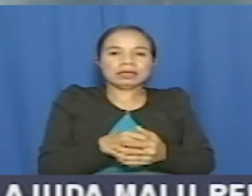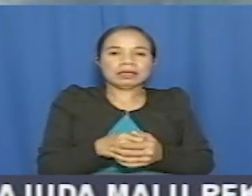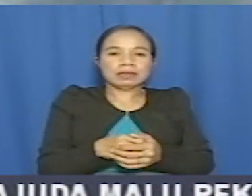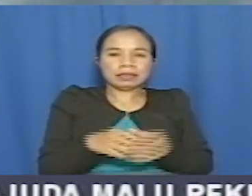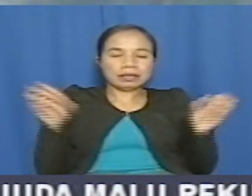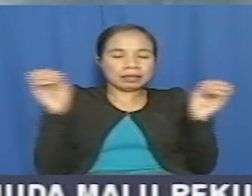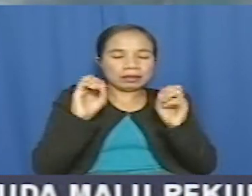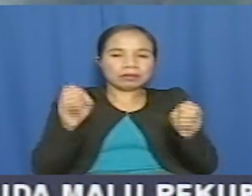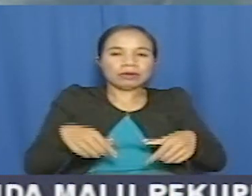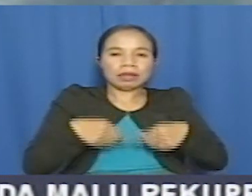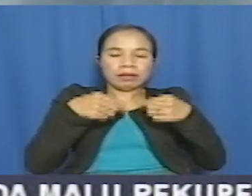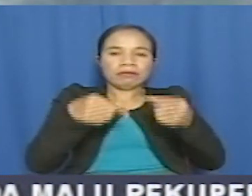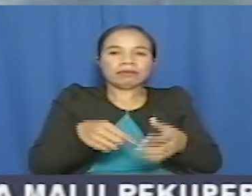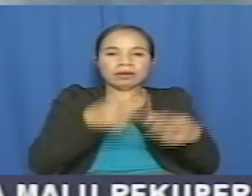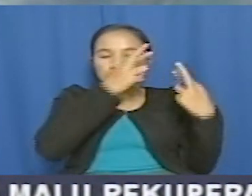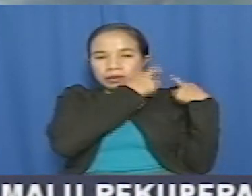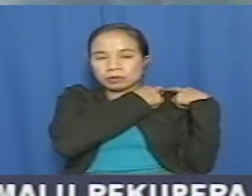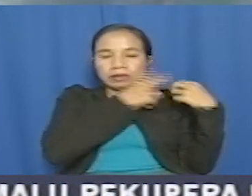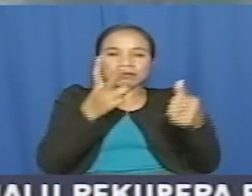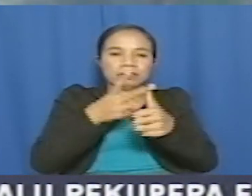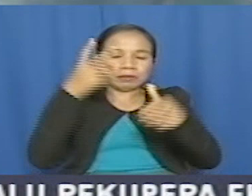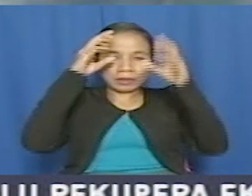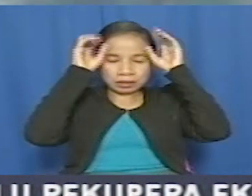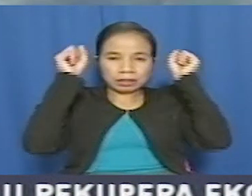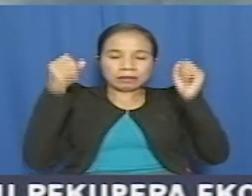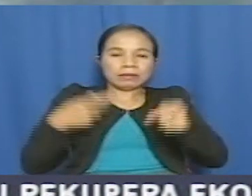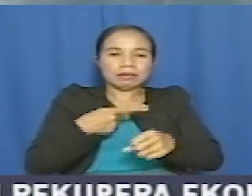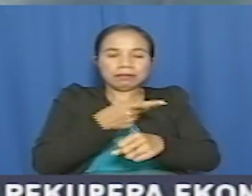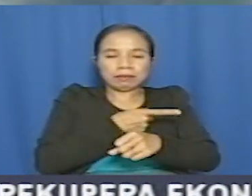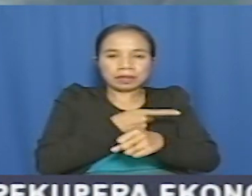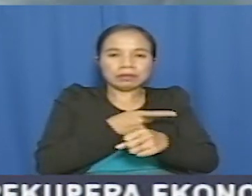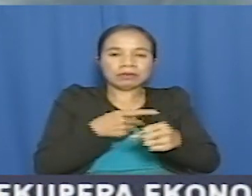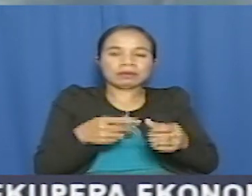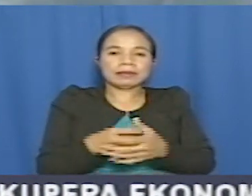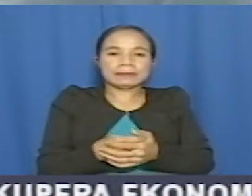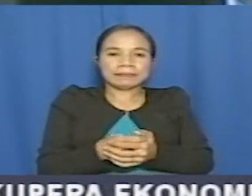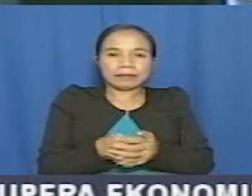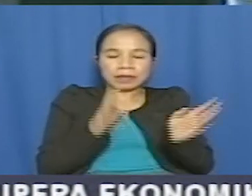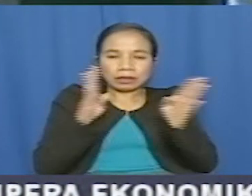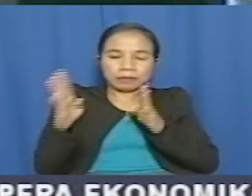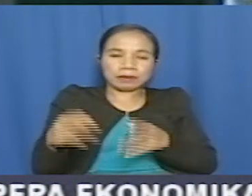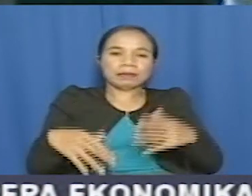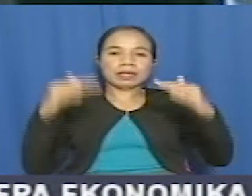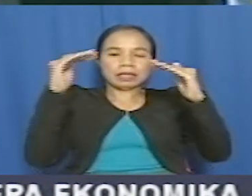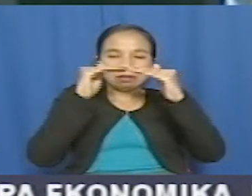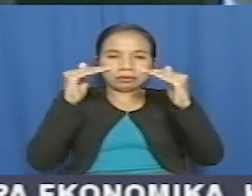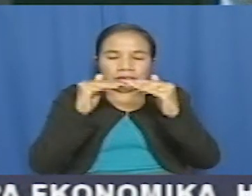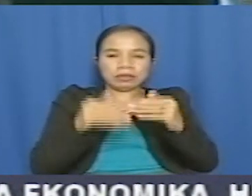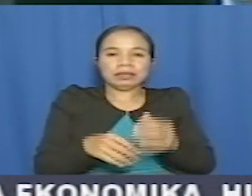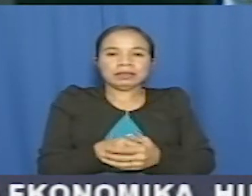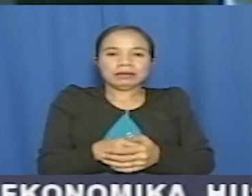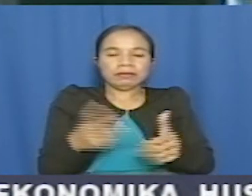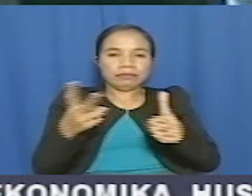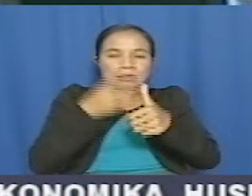do Estado Lá Haló, onde la delegação competência da vice-presidente do Parlamento, onde organiza a sessão solene. A tamba questão é